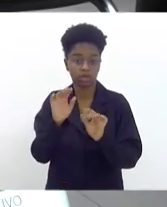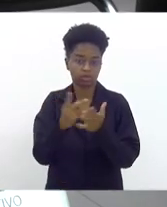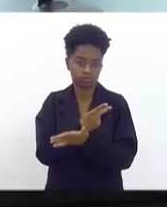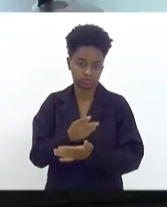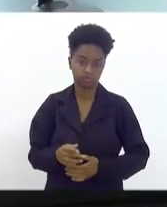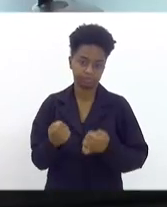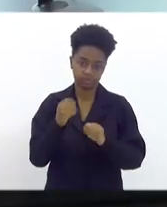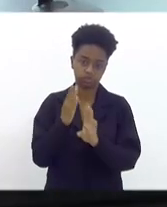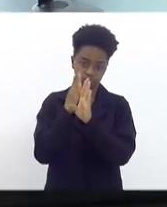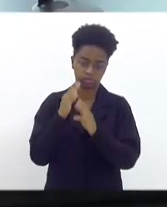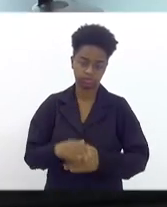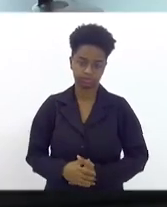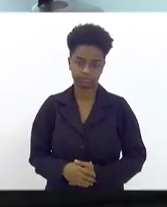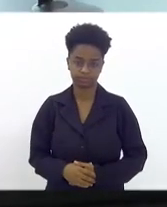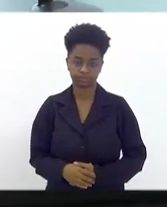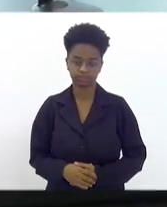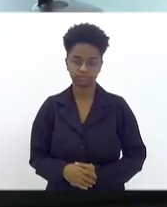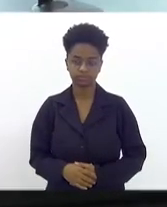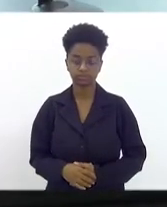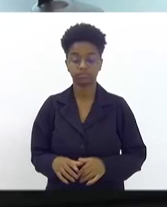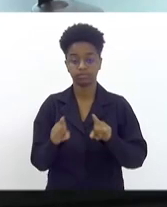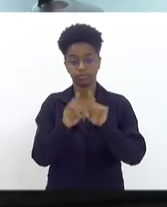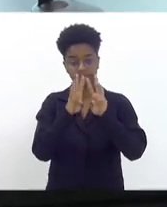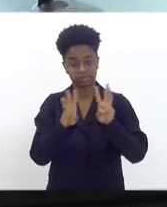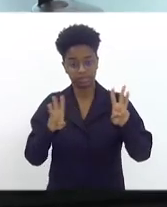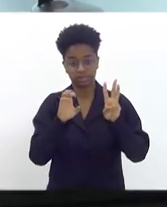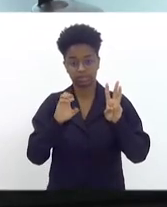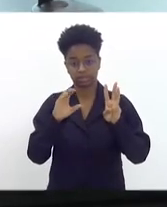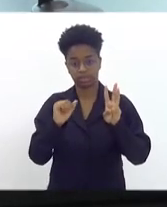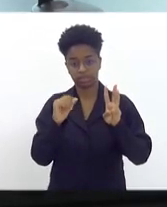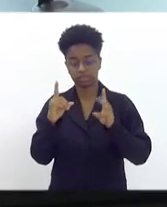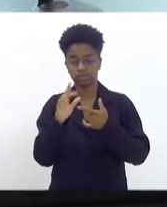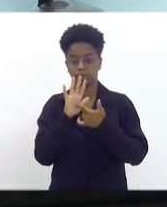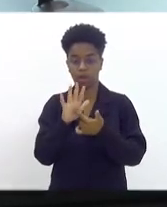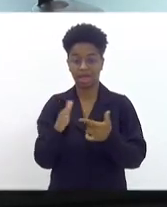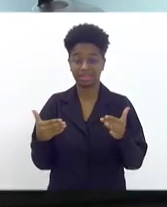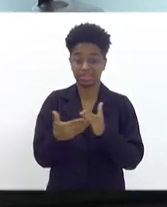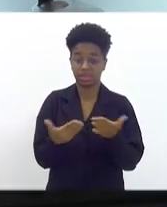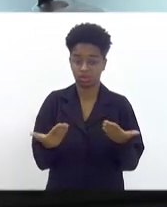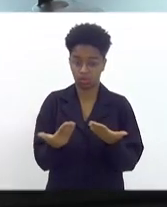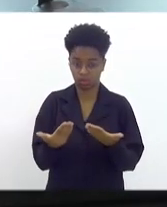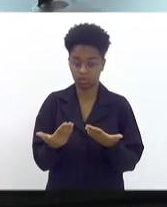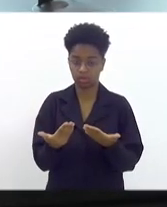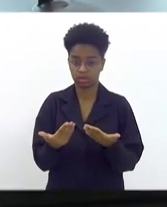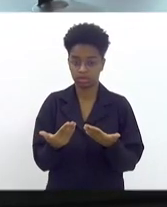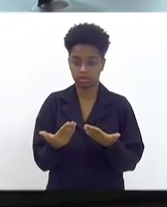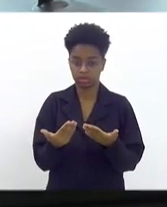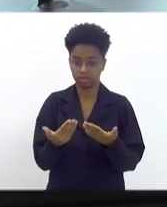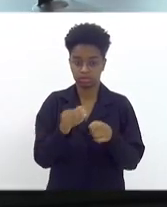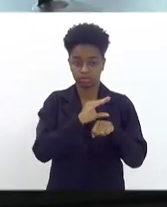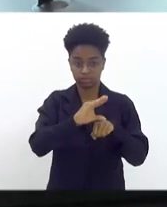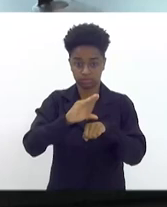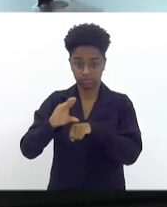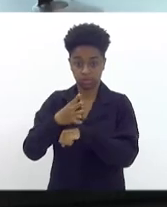também. Perfeito. No próprio site do ECAD está falando que até agora foram distribuídos